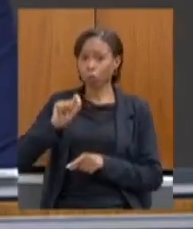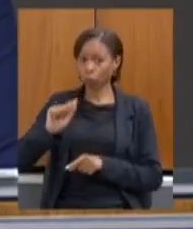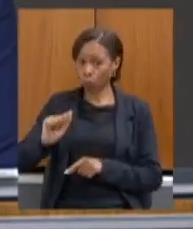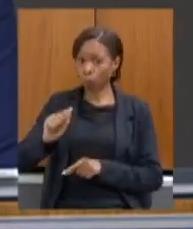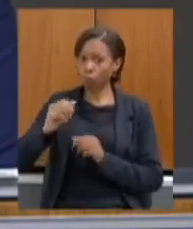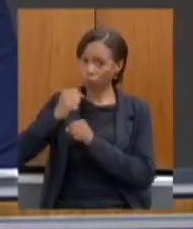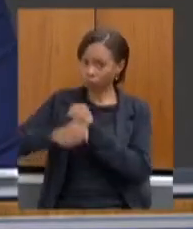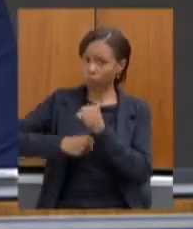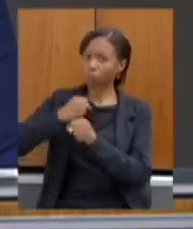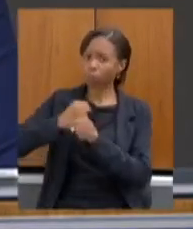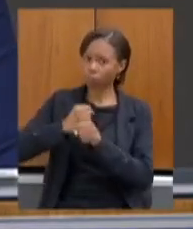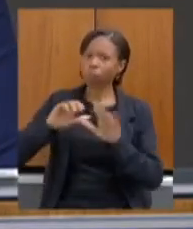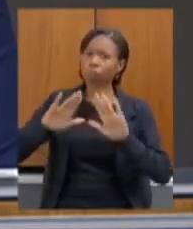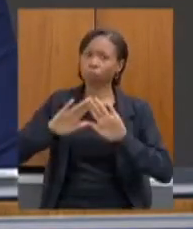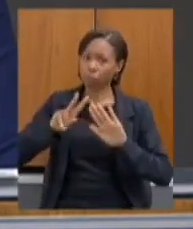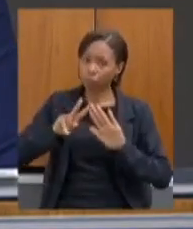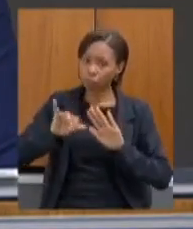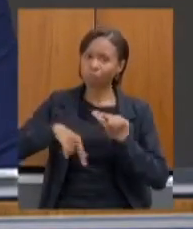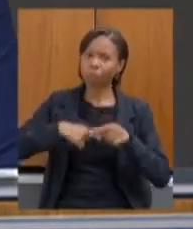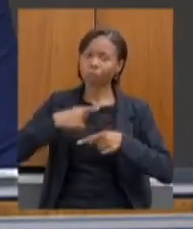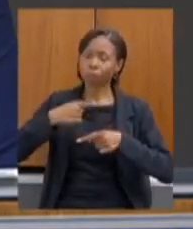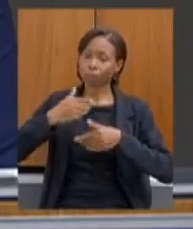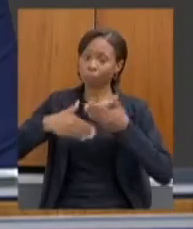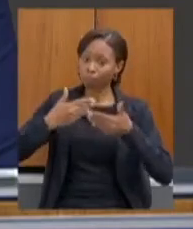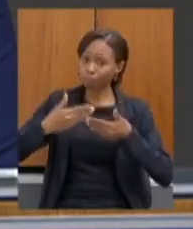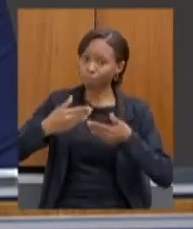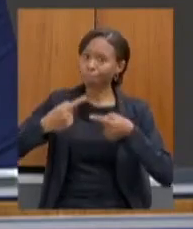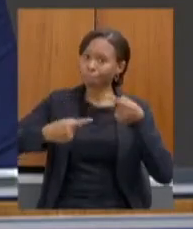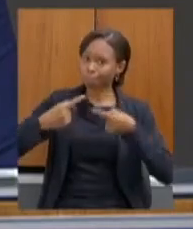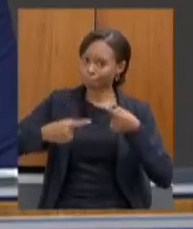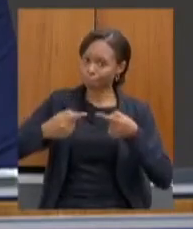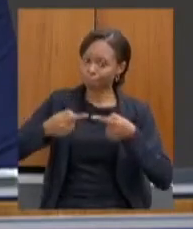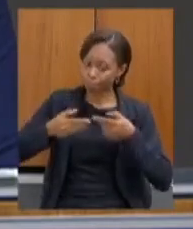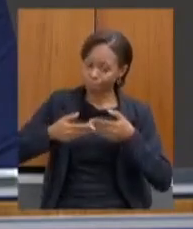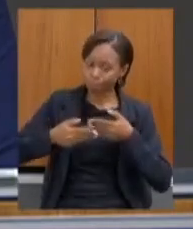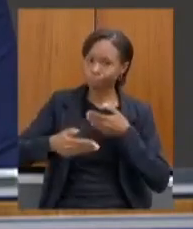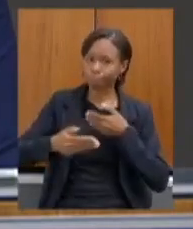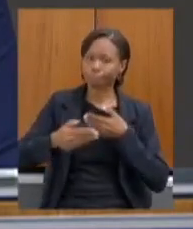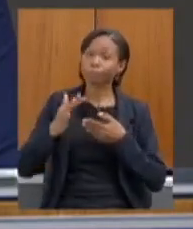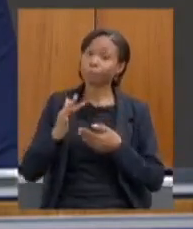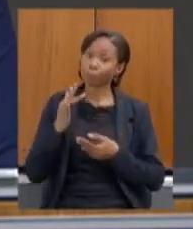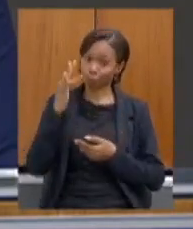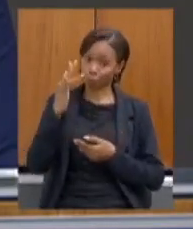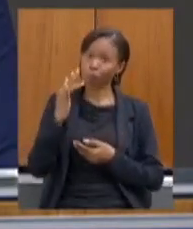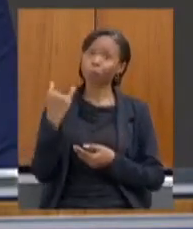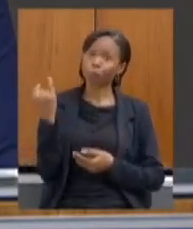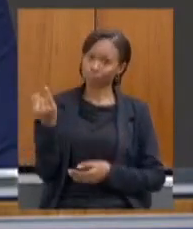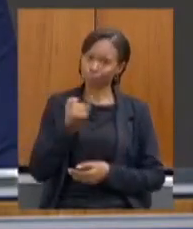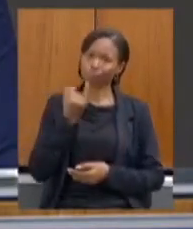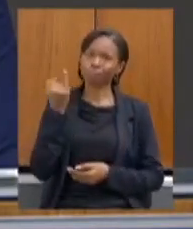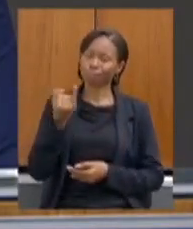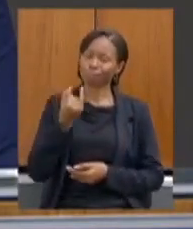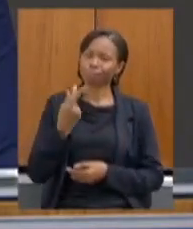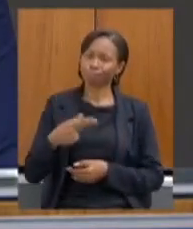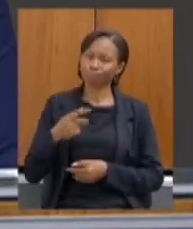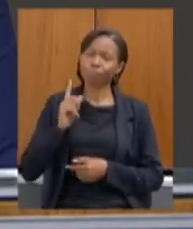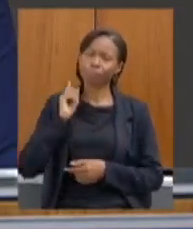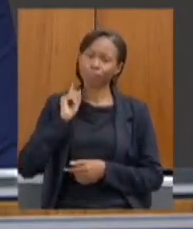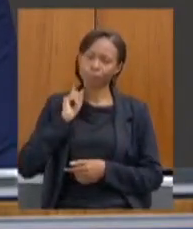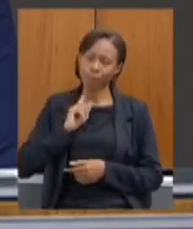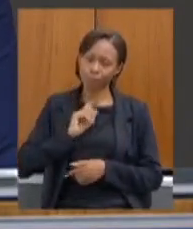a Assembleia vai discutir isso com certeza em breve, que é fundamental para o futuro, os rumos do futuro do nosso Estado.